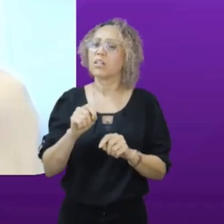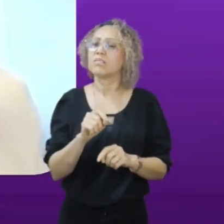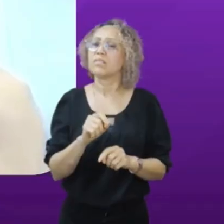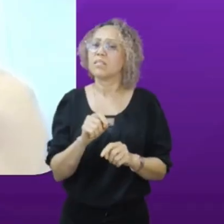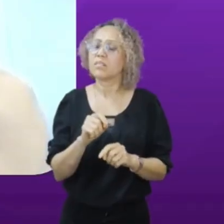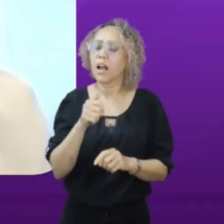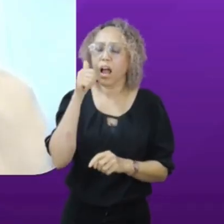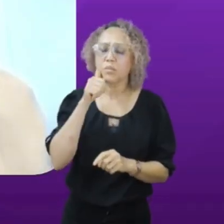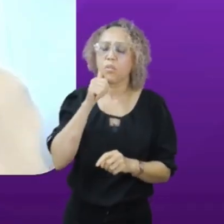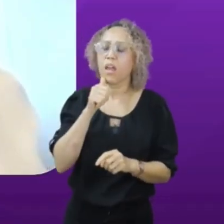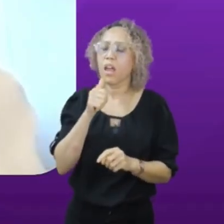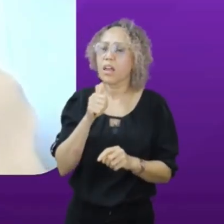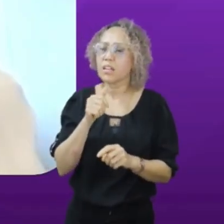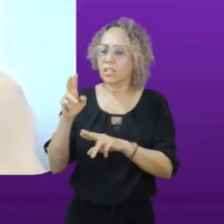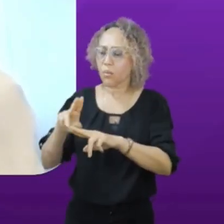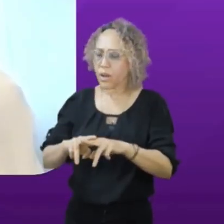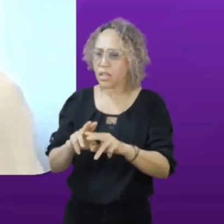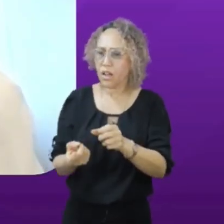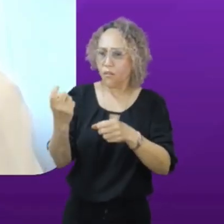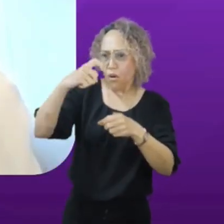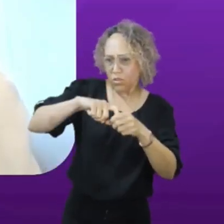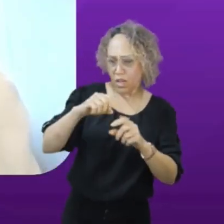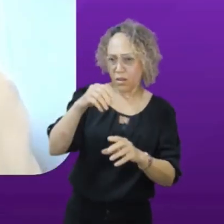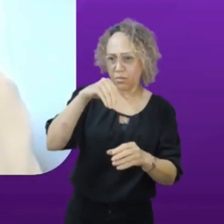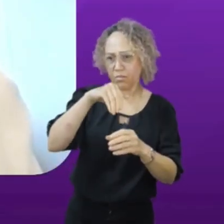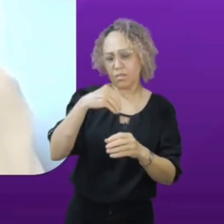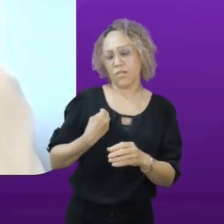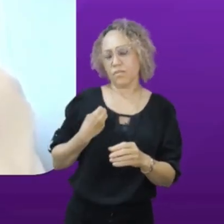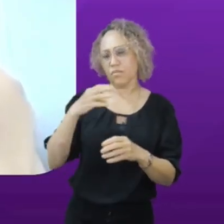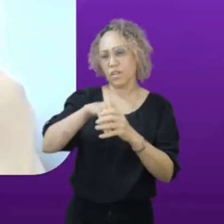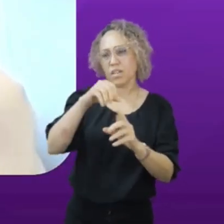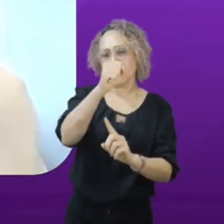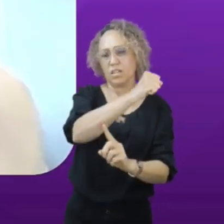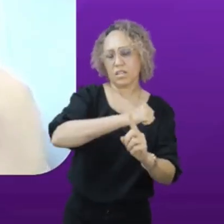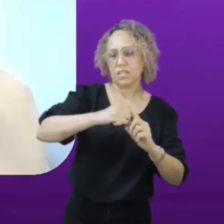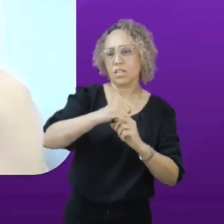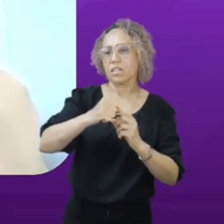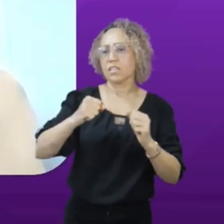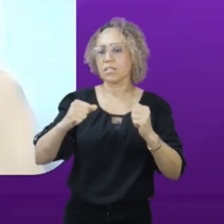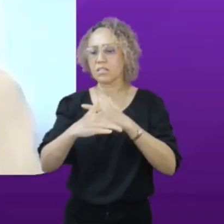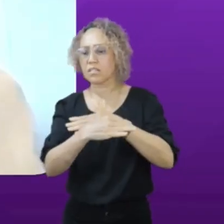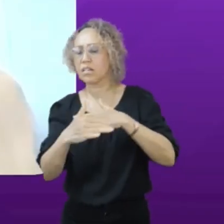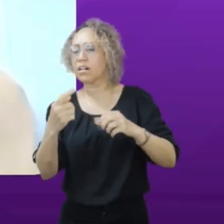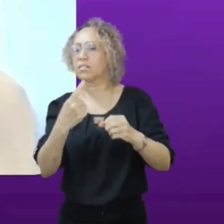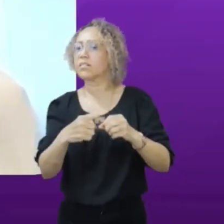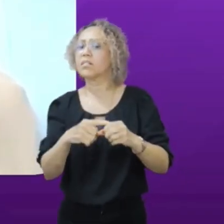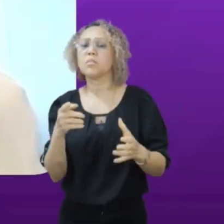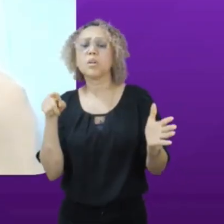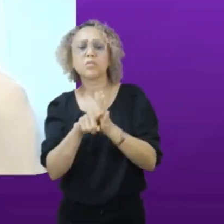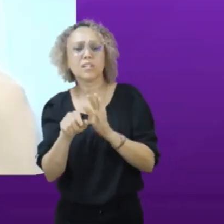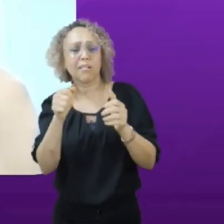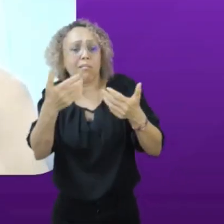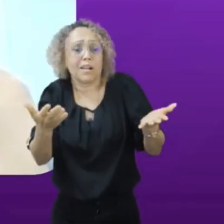cidade, eu fico me perguntando quando é que a gente teve acesso à cidade, quando essas mulheres teve acesso a direitos,